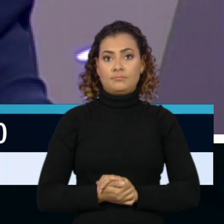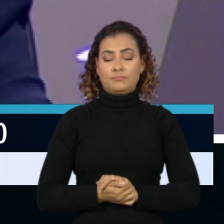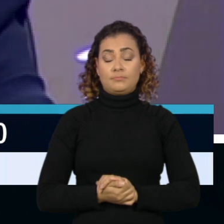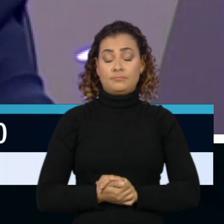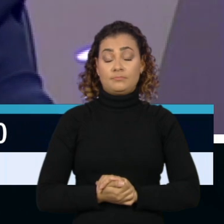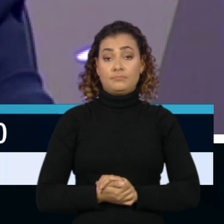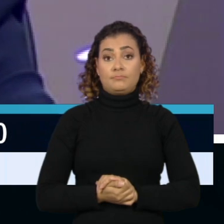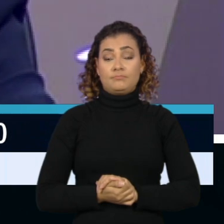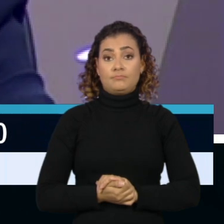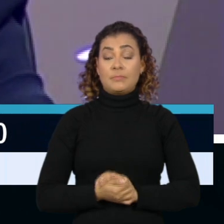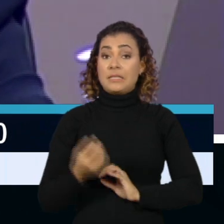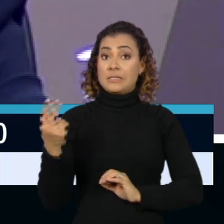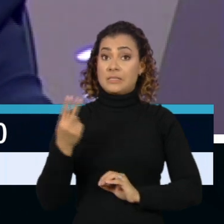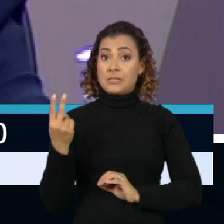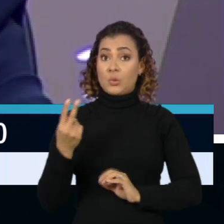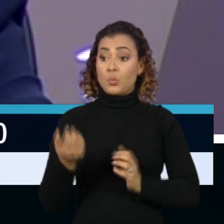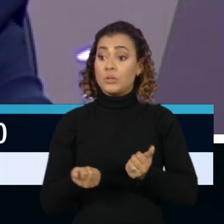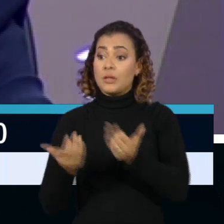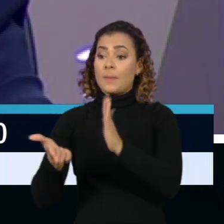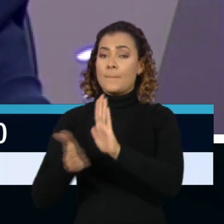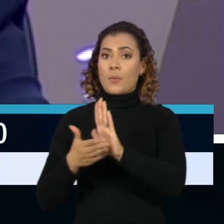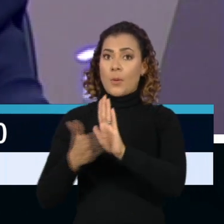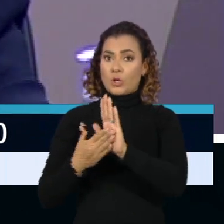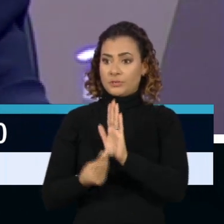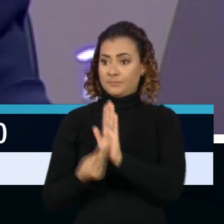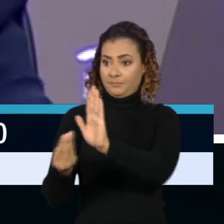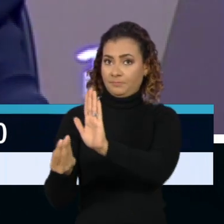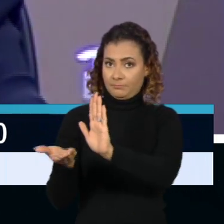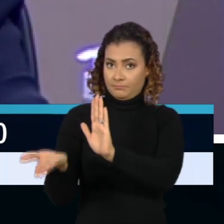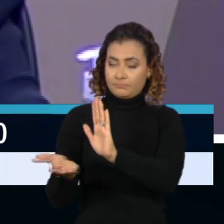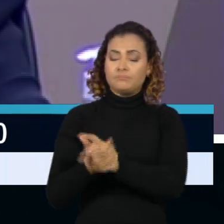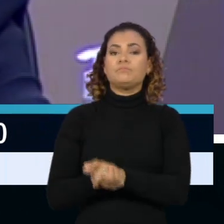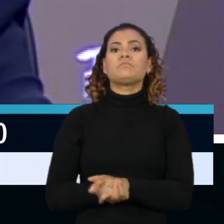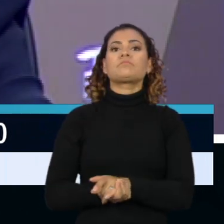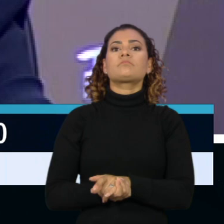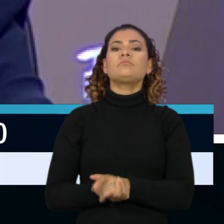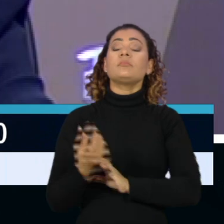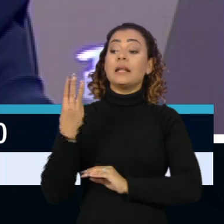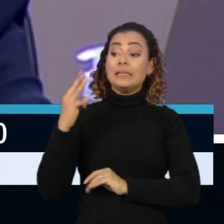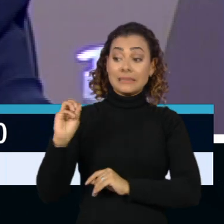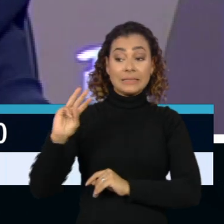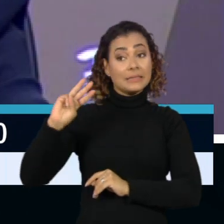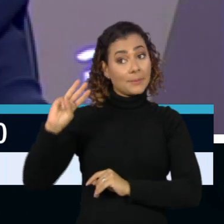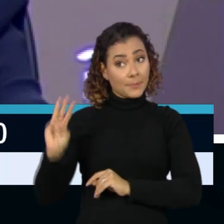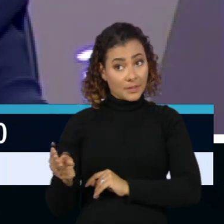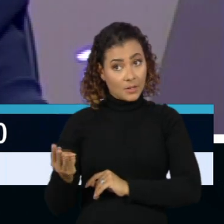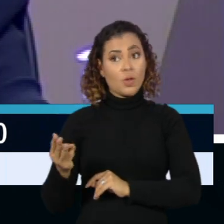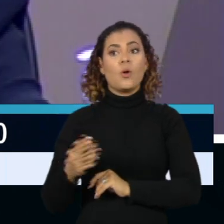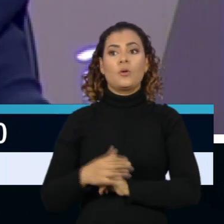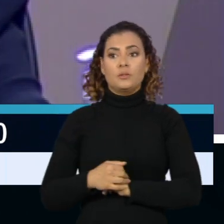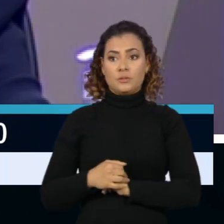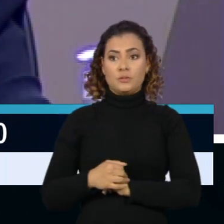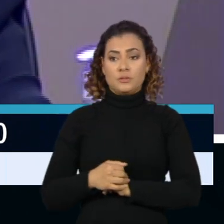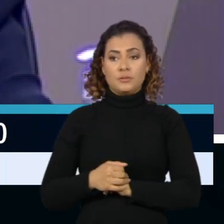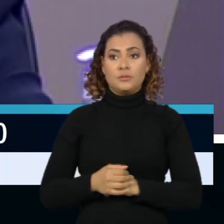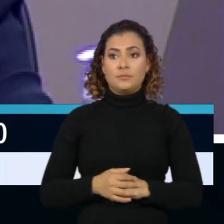Na segunda oferta, falando dos 30 milhões,